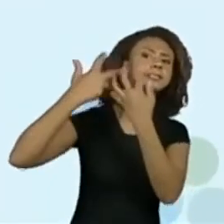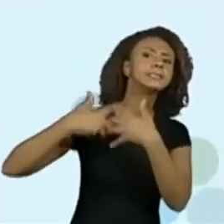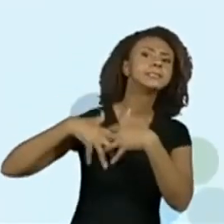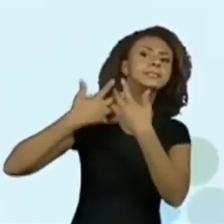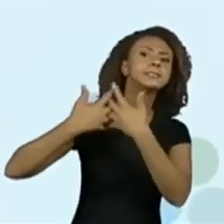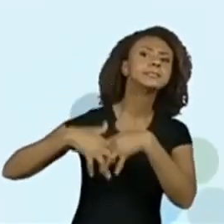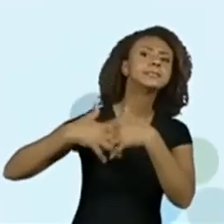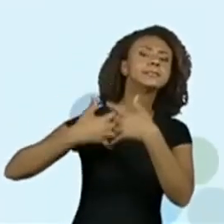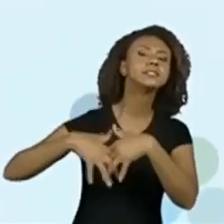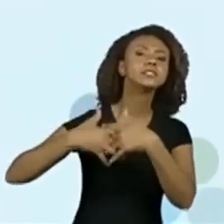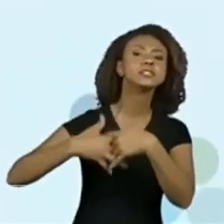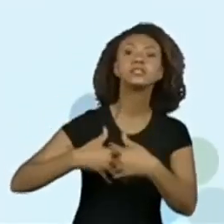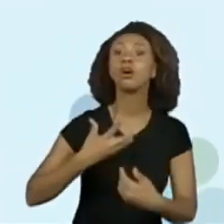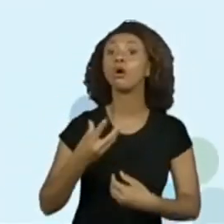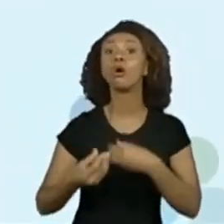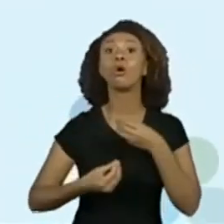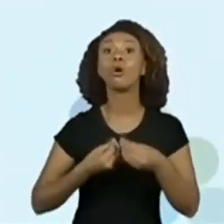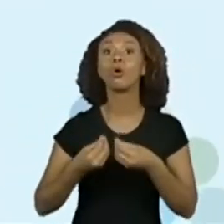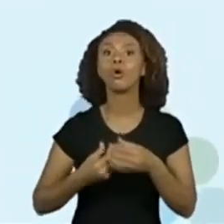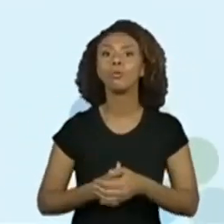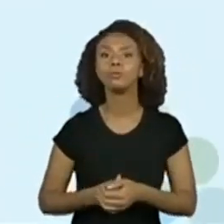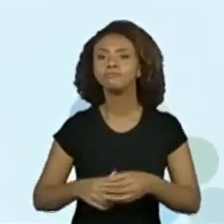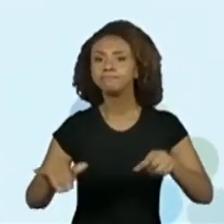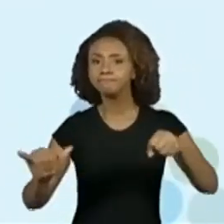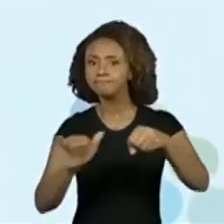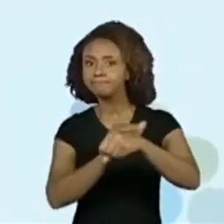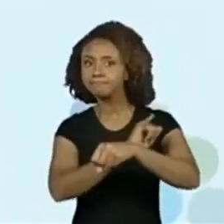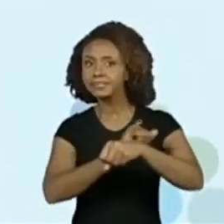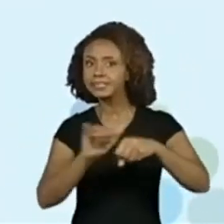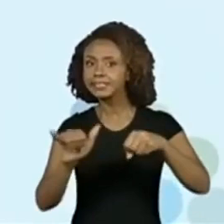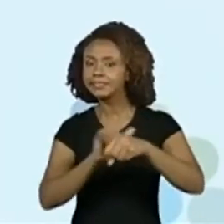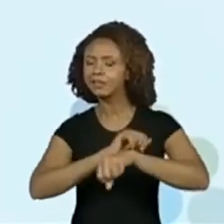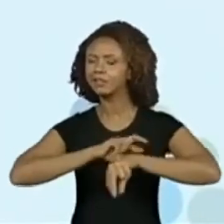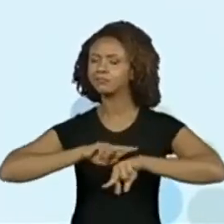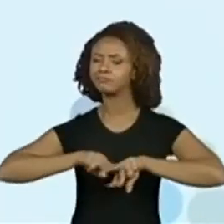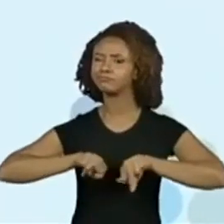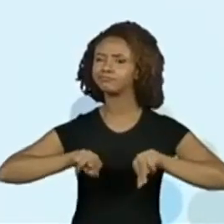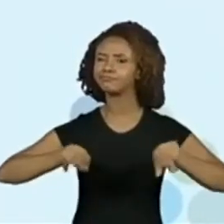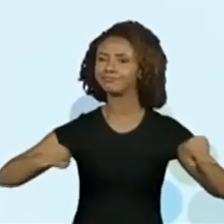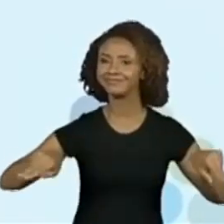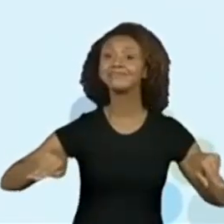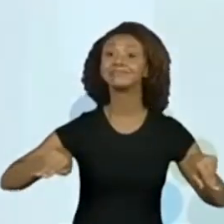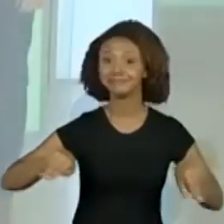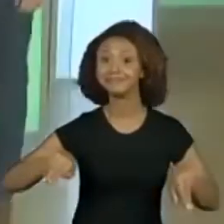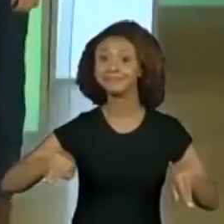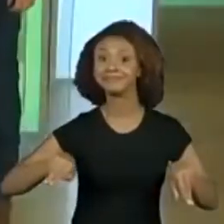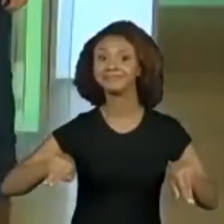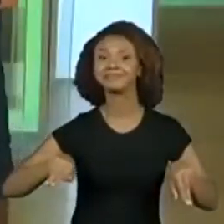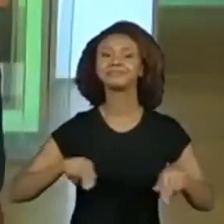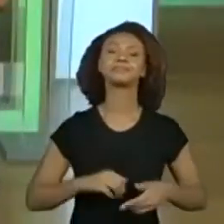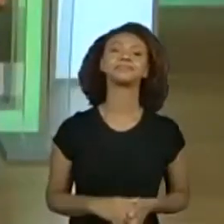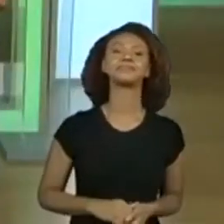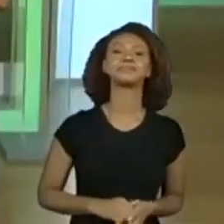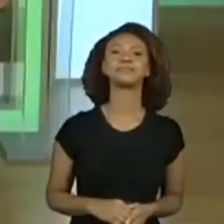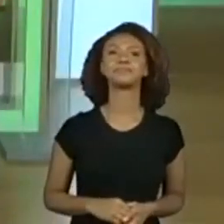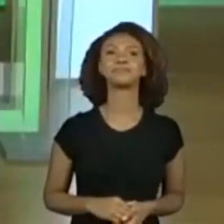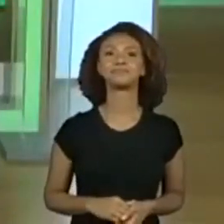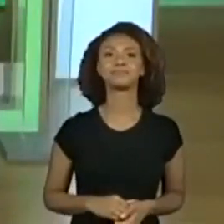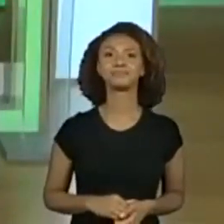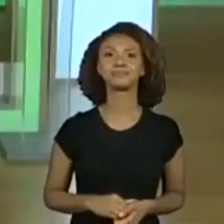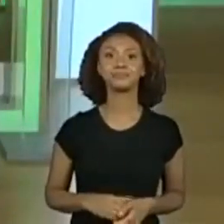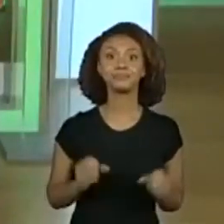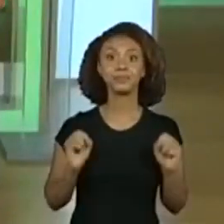problema utilizando estratégias diversas não é estratégias pessoais